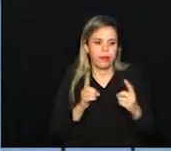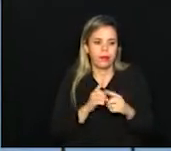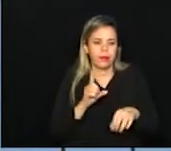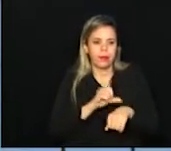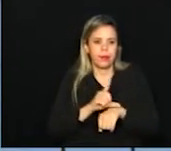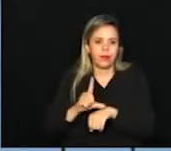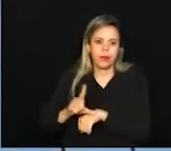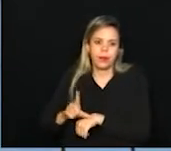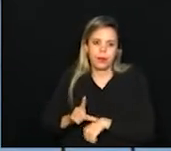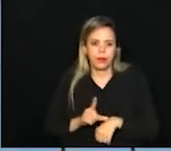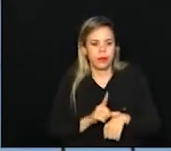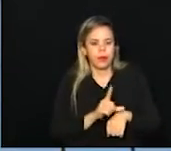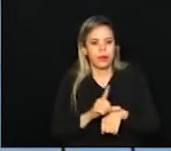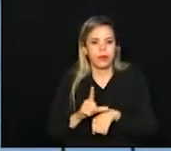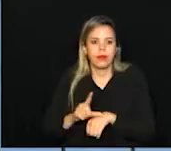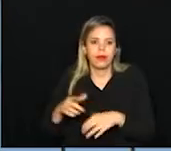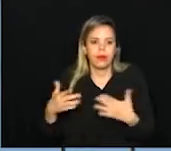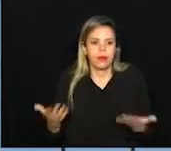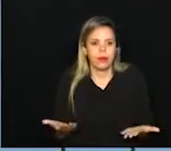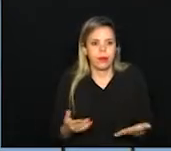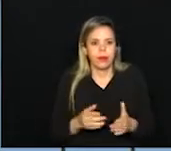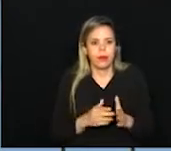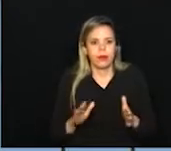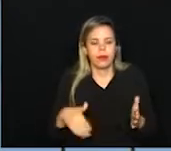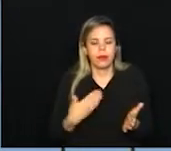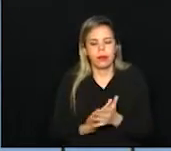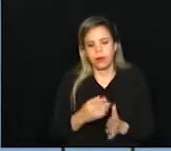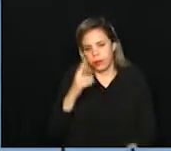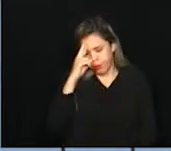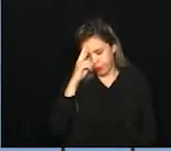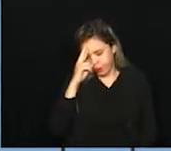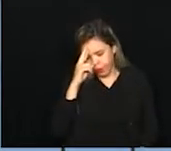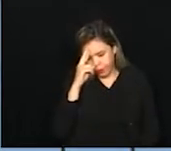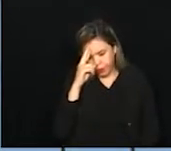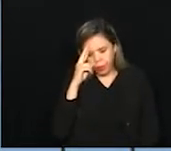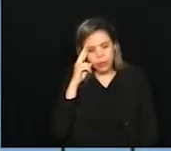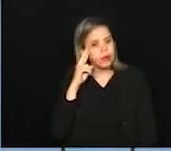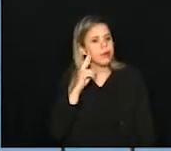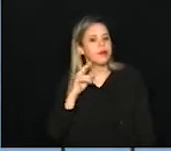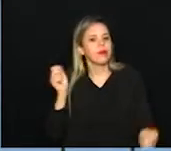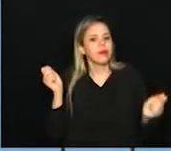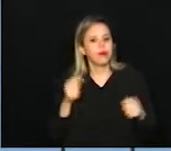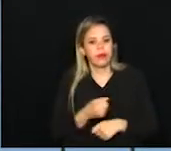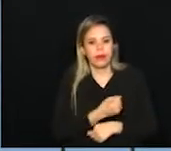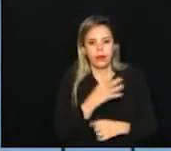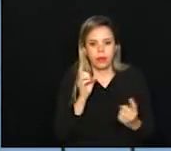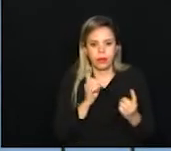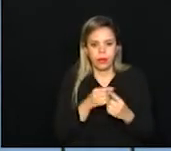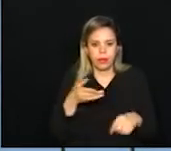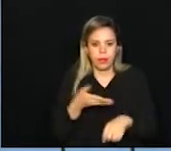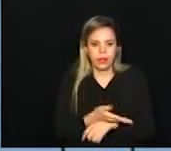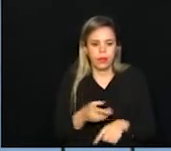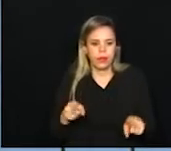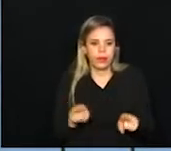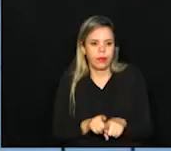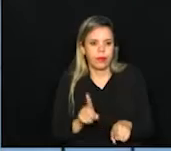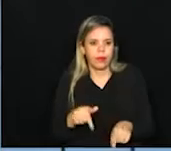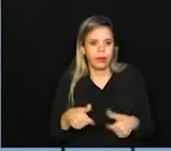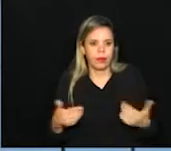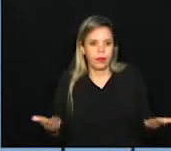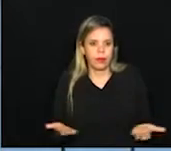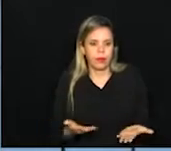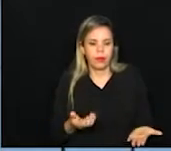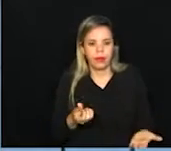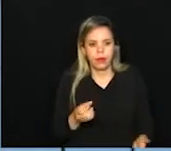comércios e serviços será estendido até a meia-noite. A capacidade de ocupação também, que atualmente é